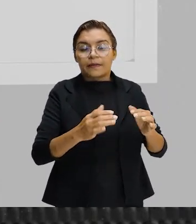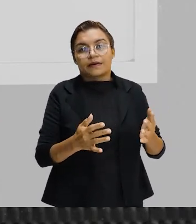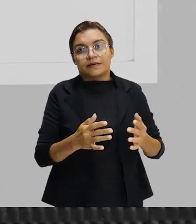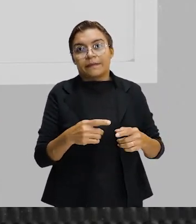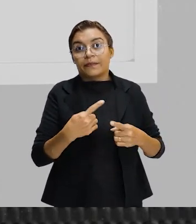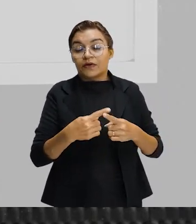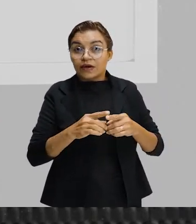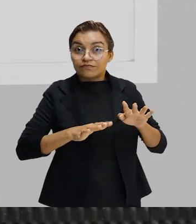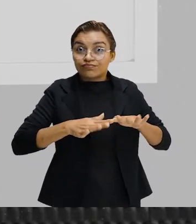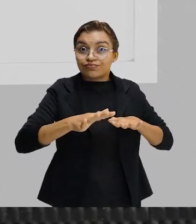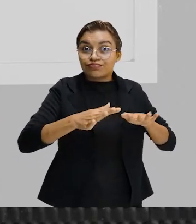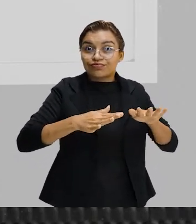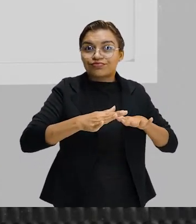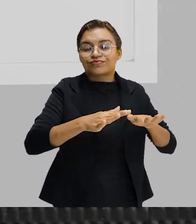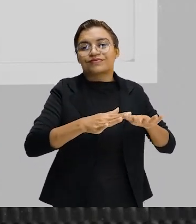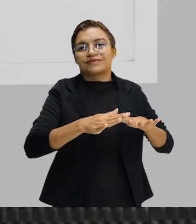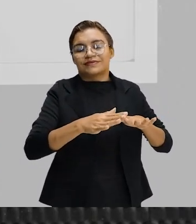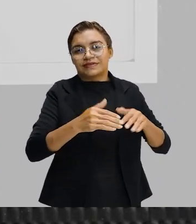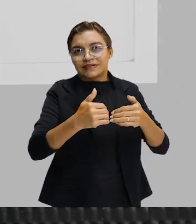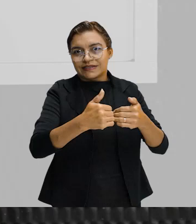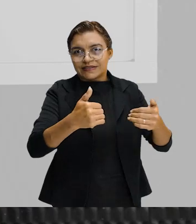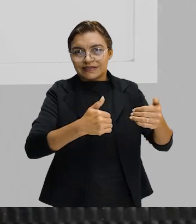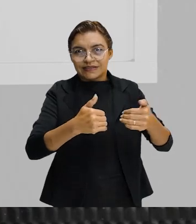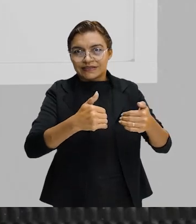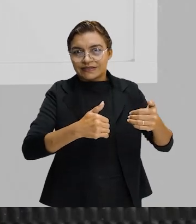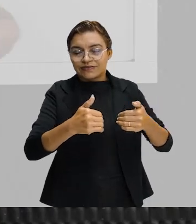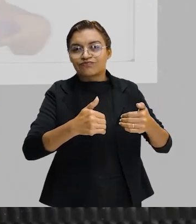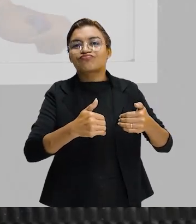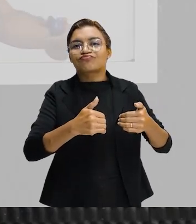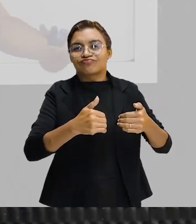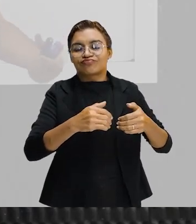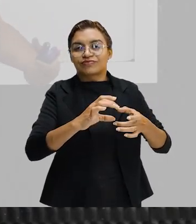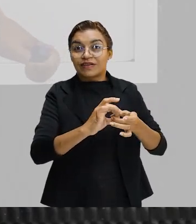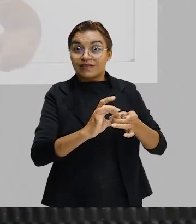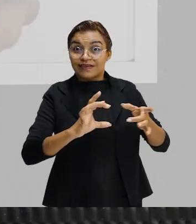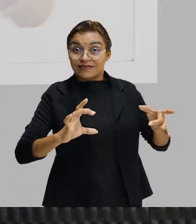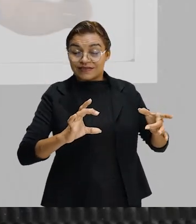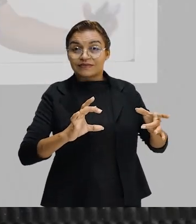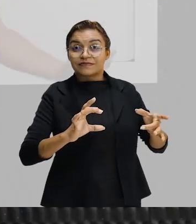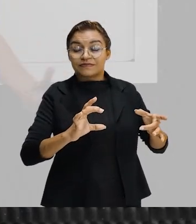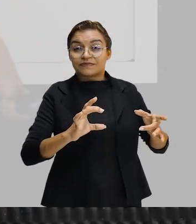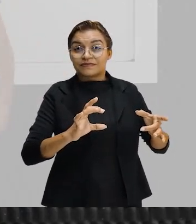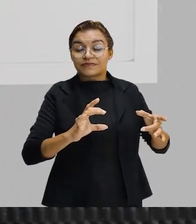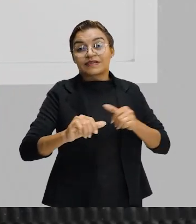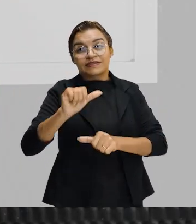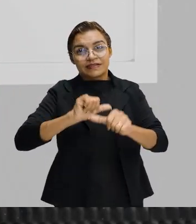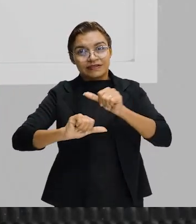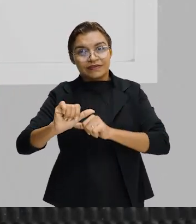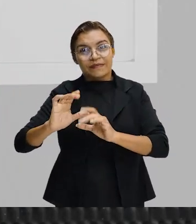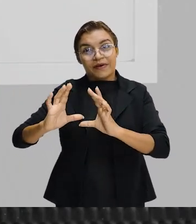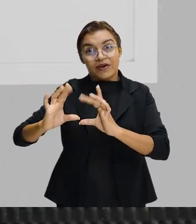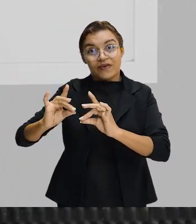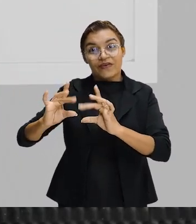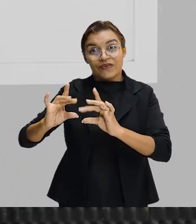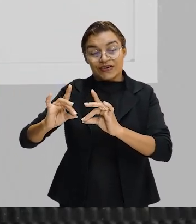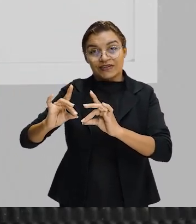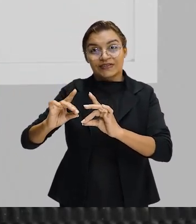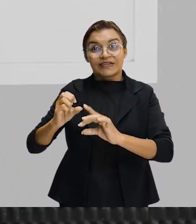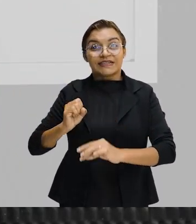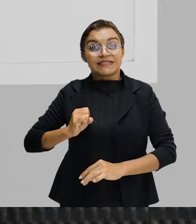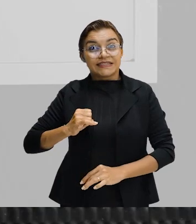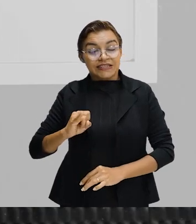mais. Elas vibram, se distanciam, forma o líquido, né, essa rede que é o líquido, Se